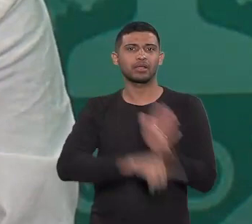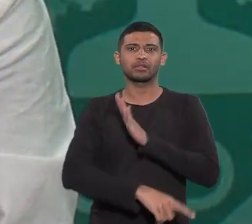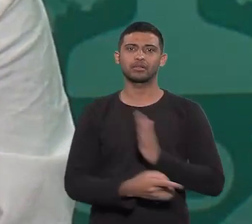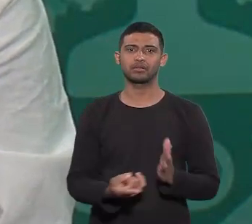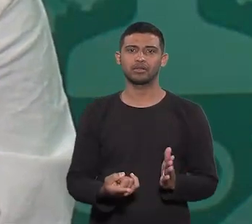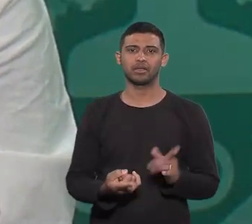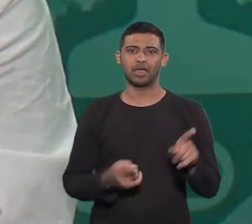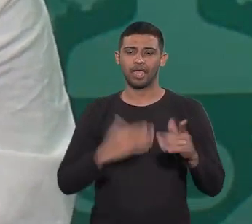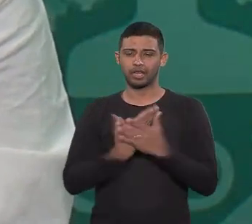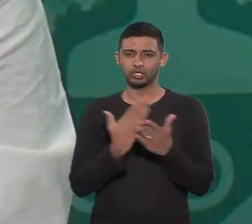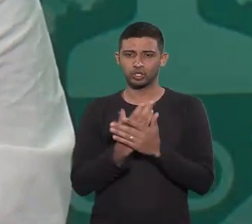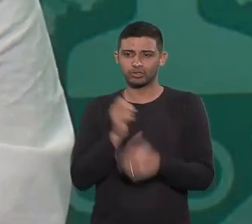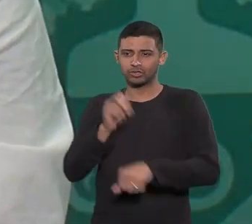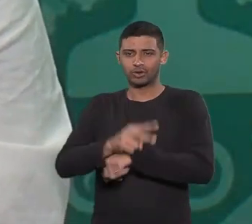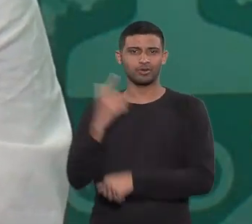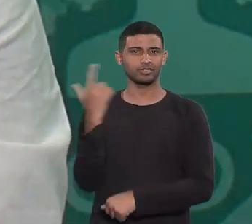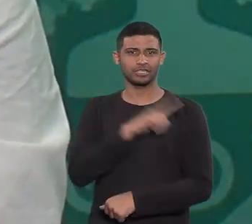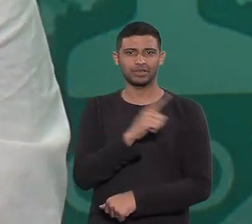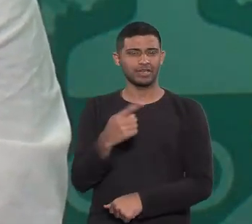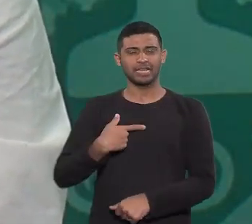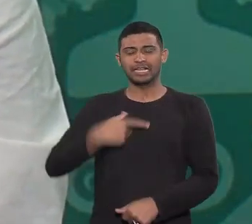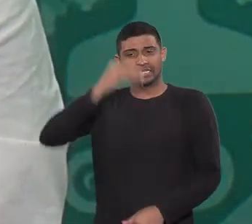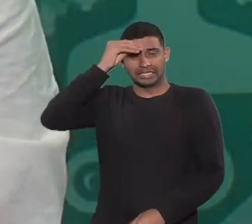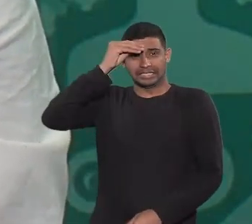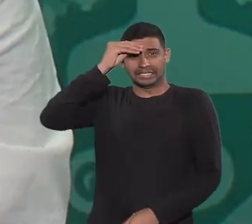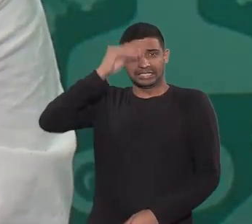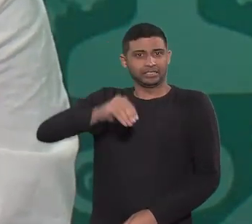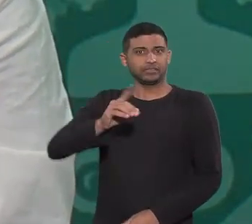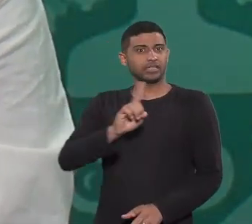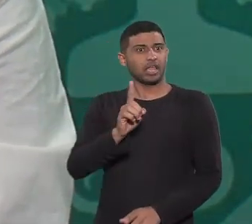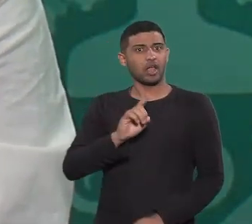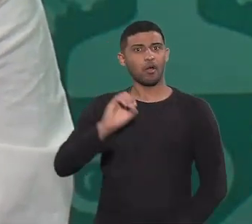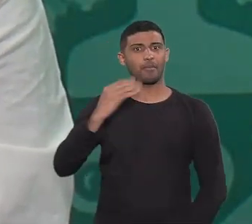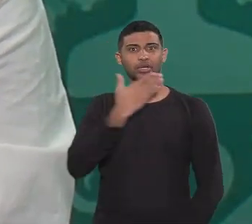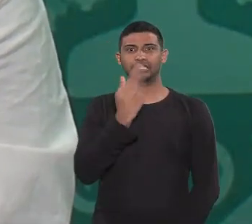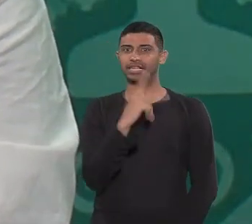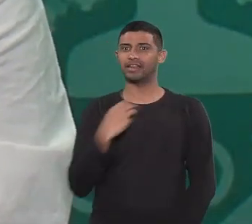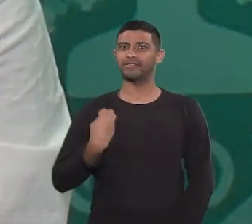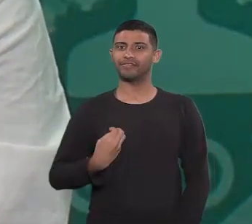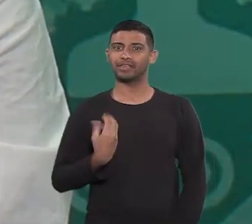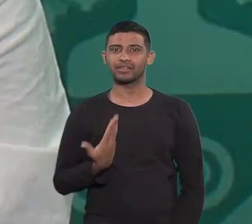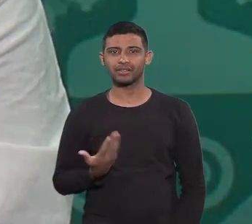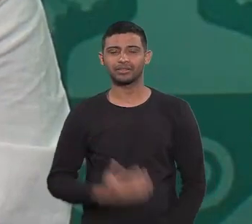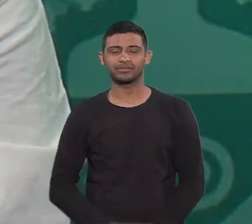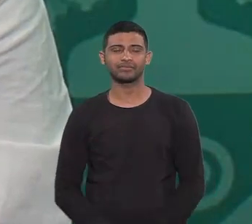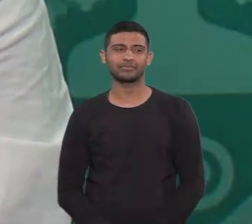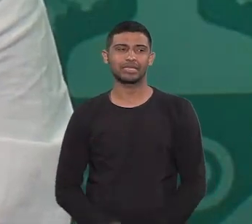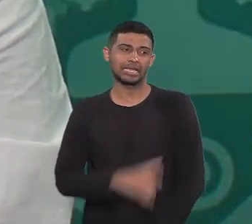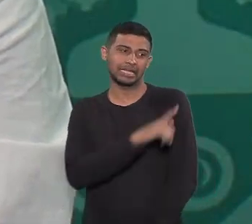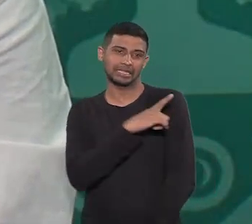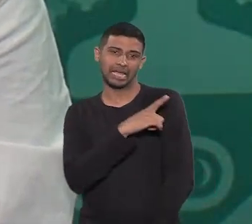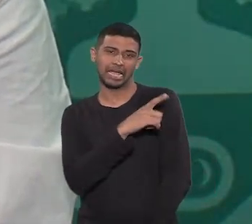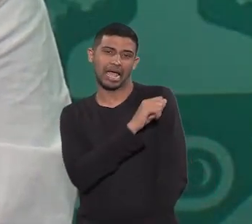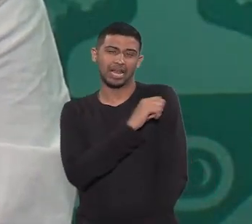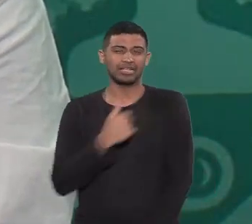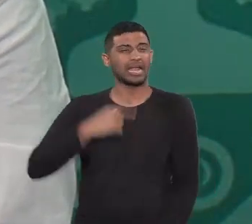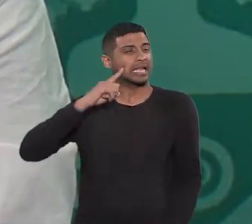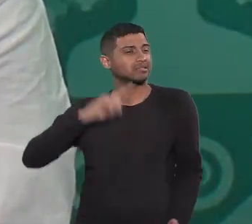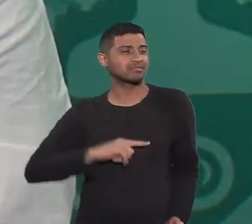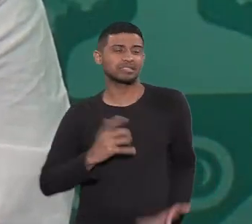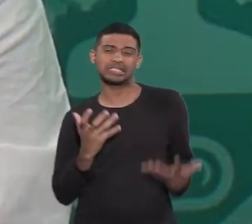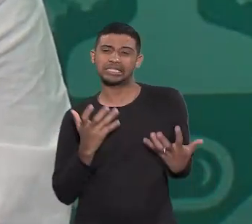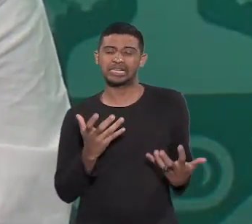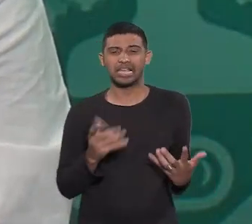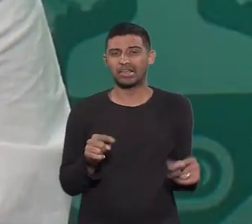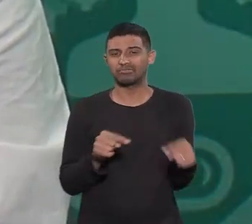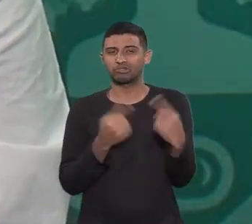estudante que entrou, ele não quer desperdiçar essa chance de jeito nenhum. É a oportunidade da vida dele. Né? Não é aquele aluno que vai... Ai, de repente, eu não